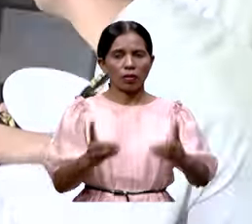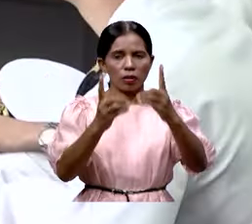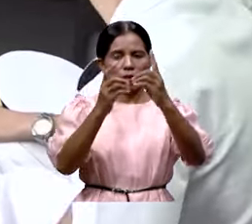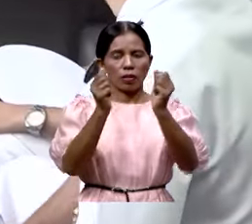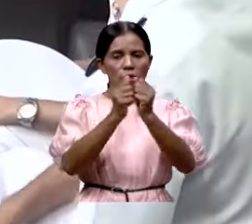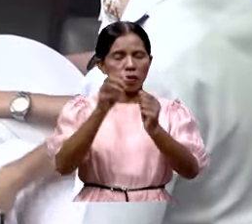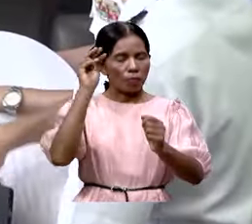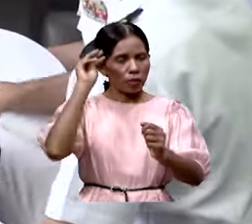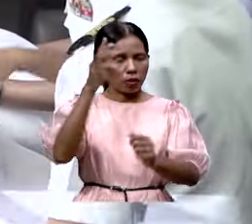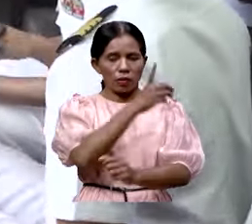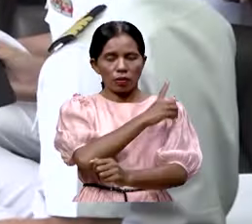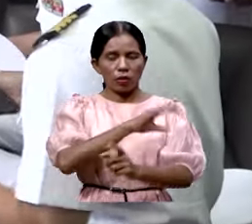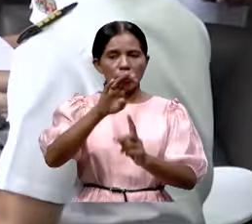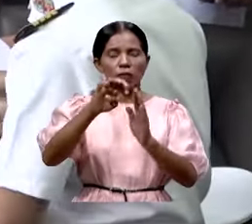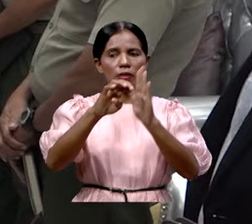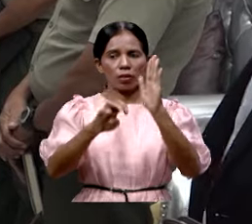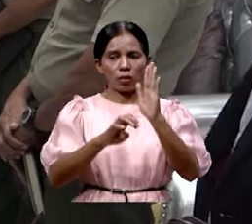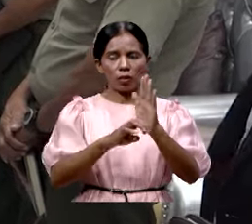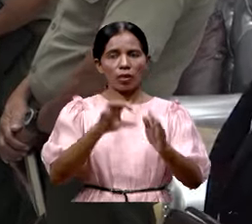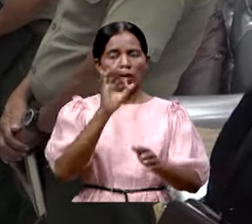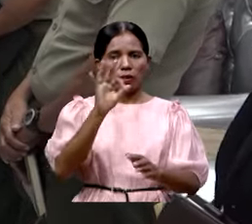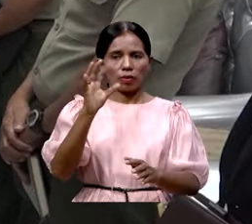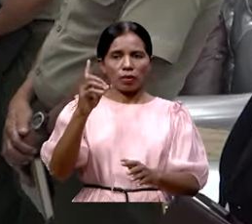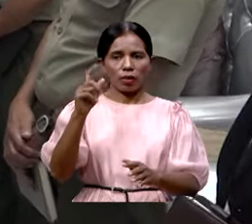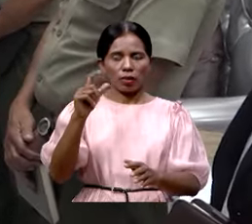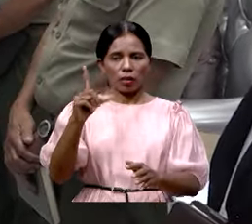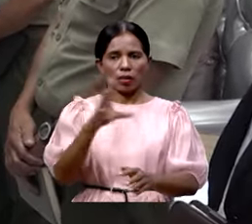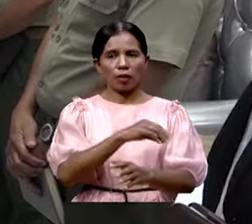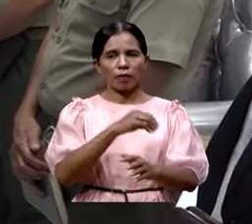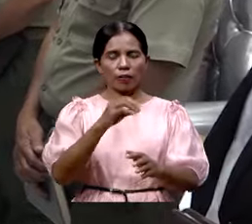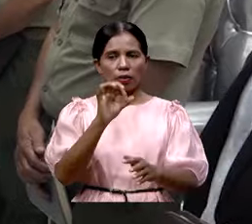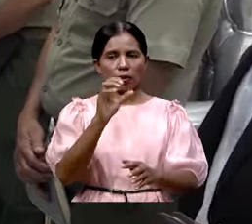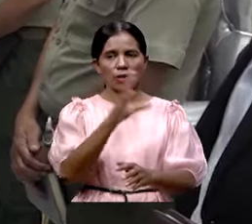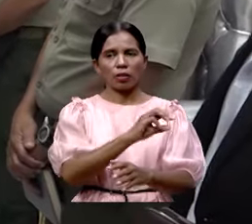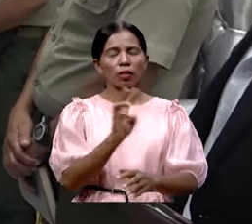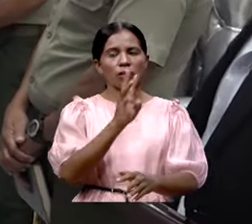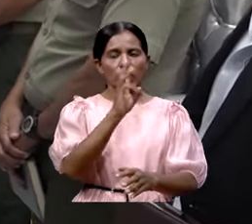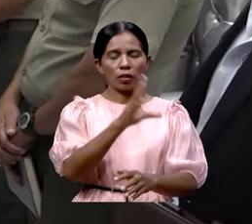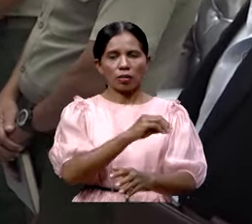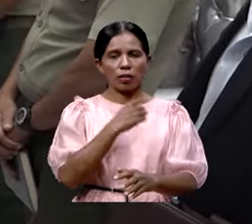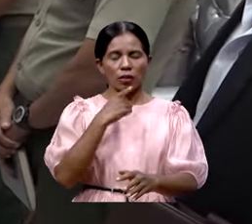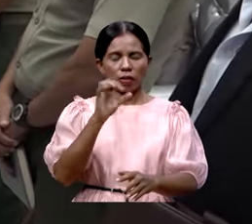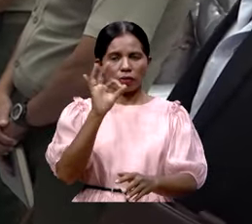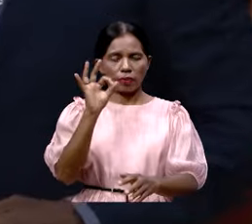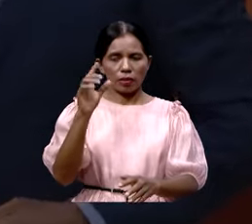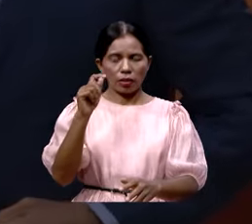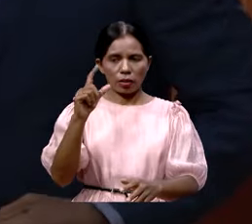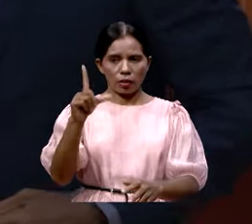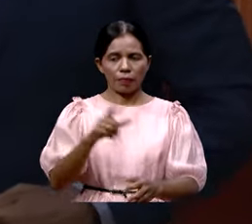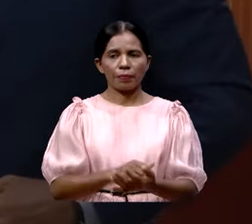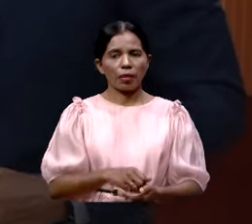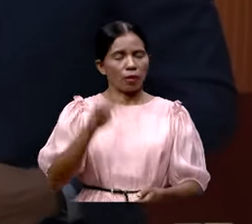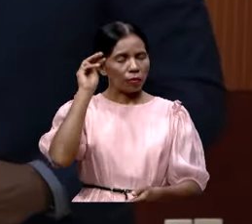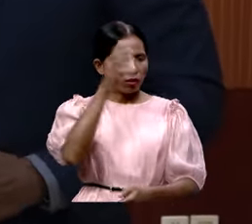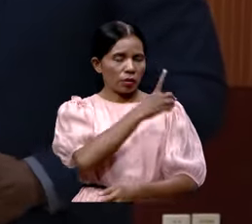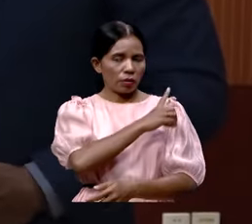Ministro da Defesa, no Chef Estado Maior General FFDTL, Tenente General Falu Ratelaik e a Quartel FFDTL Fatuhada. Ministro da Defesa do